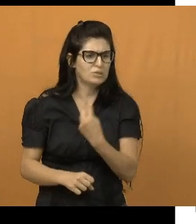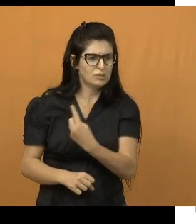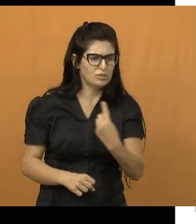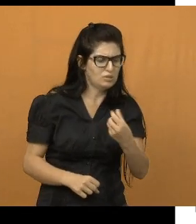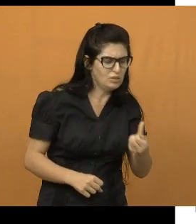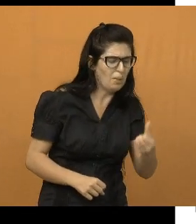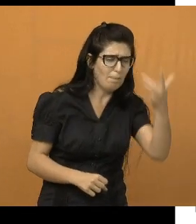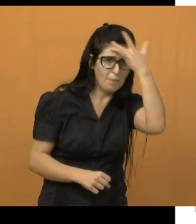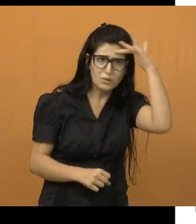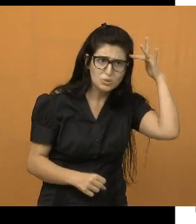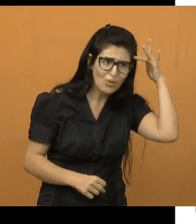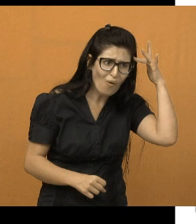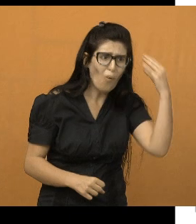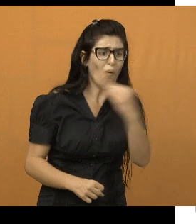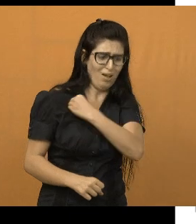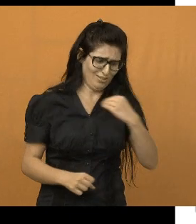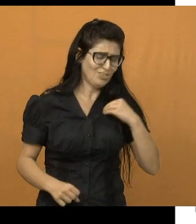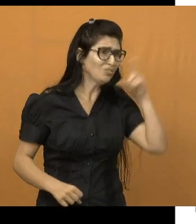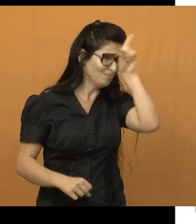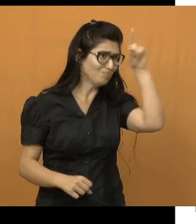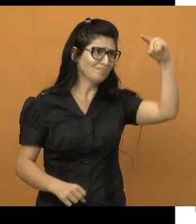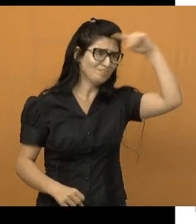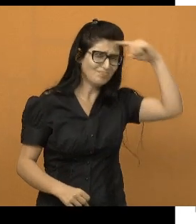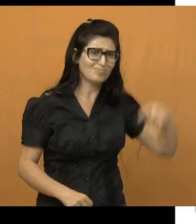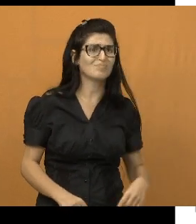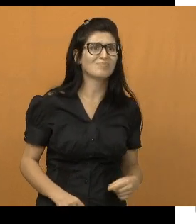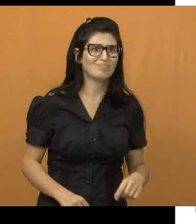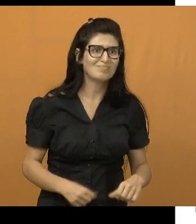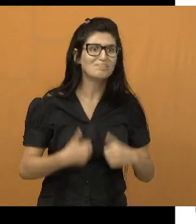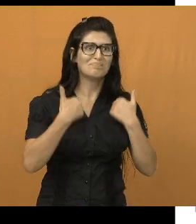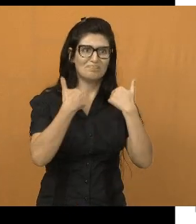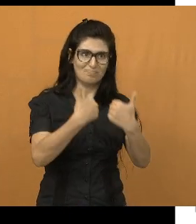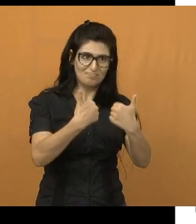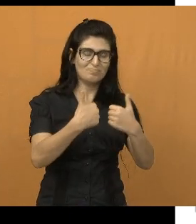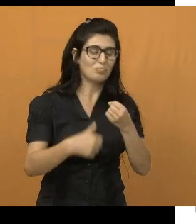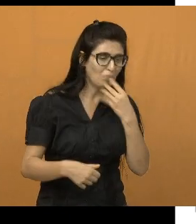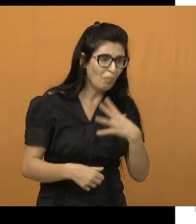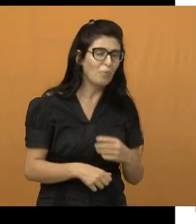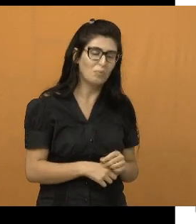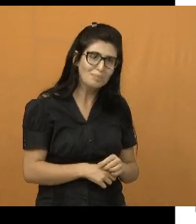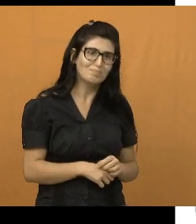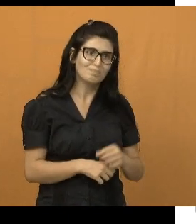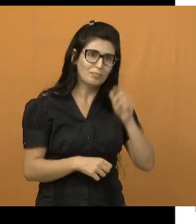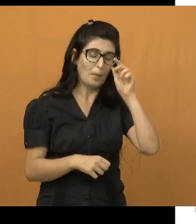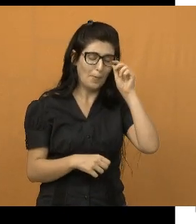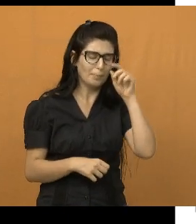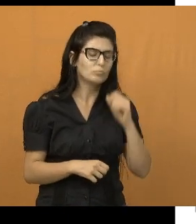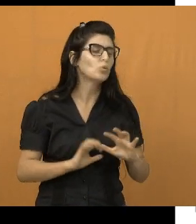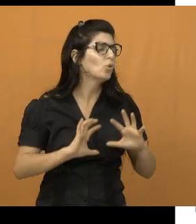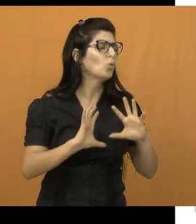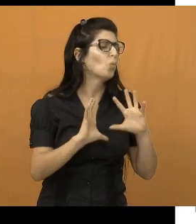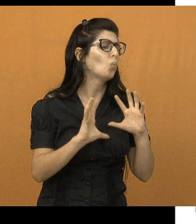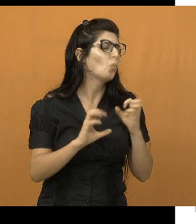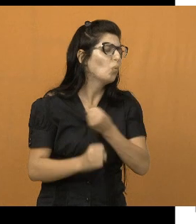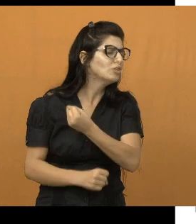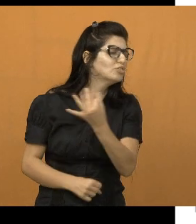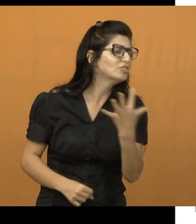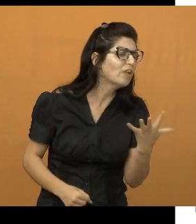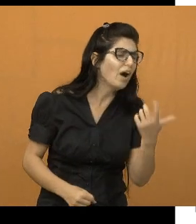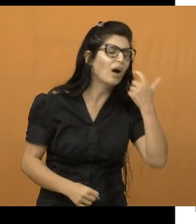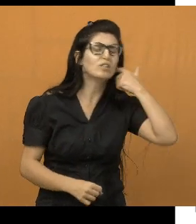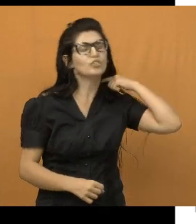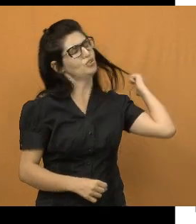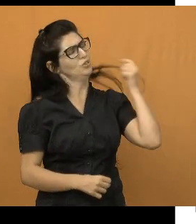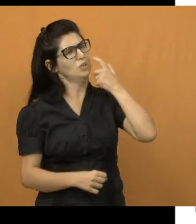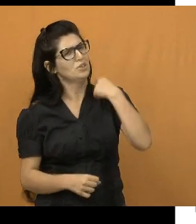60.116 munícipes foram atendidos. Quando isso é levado para número de procedimentos realizados,